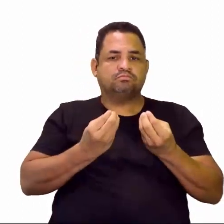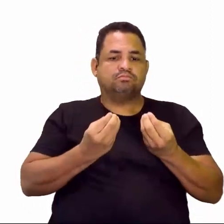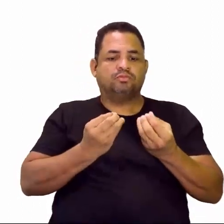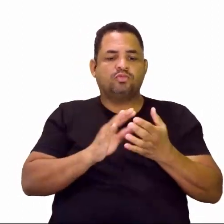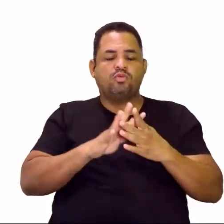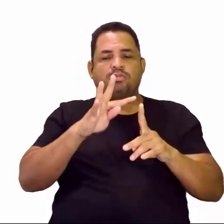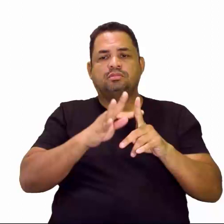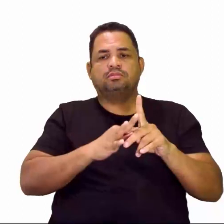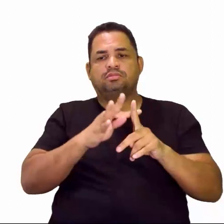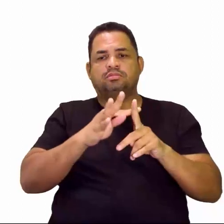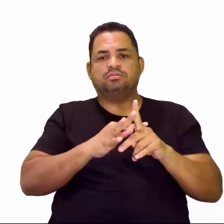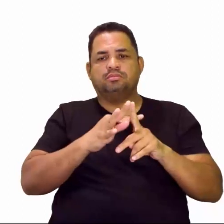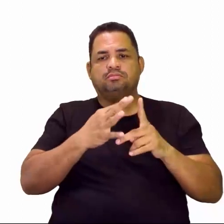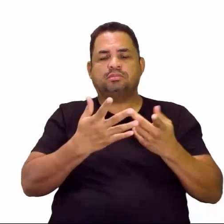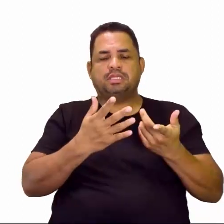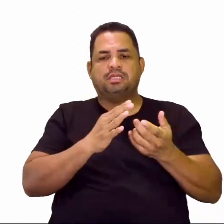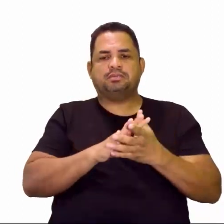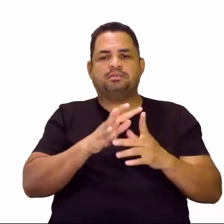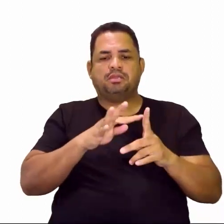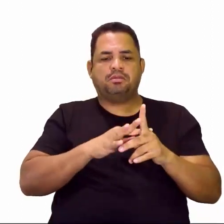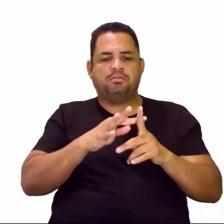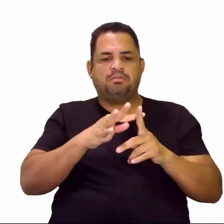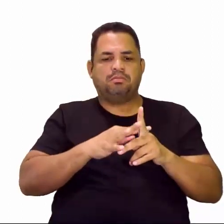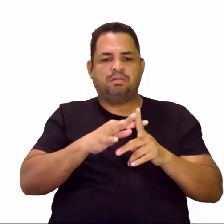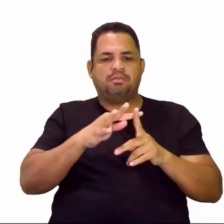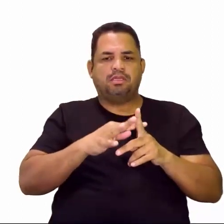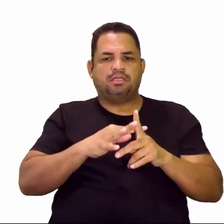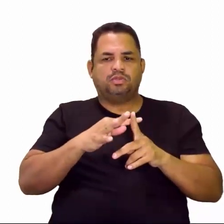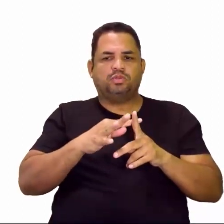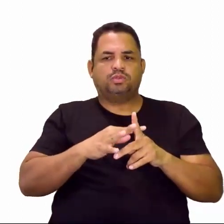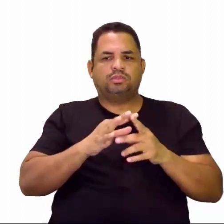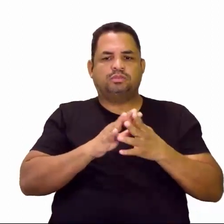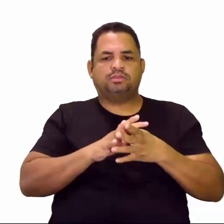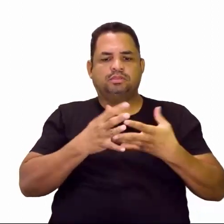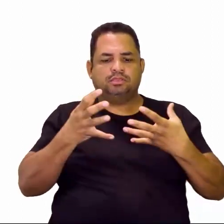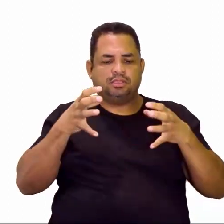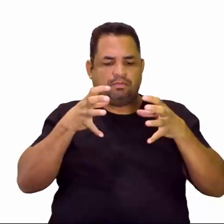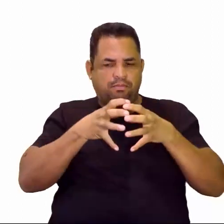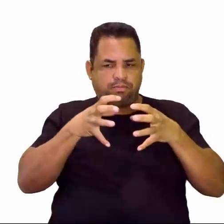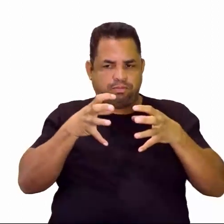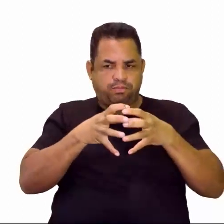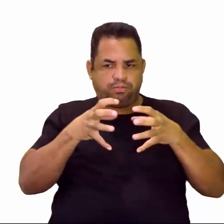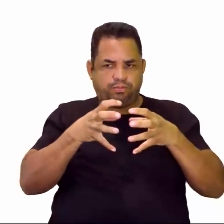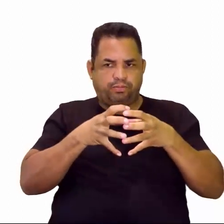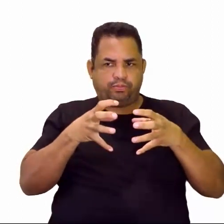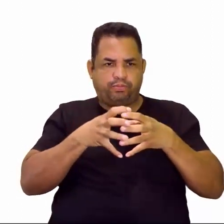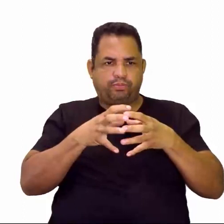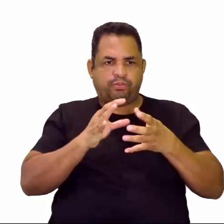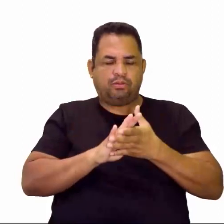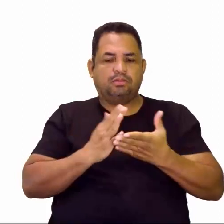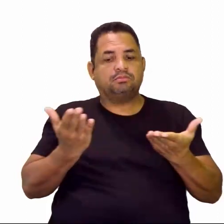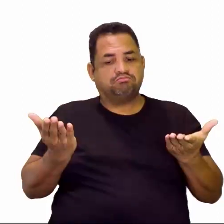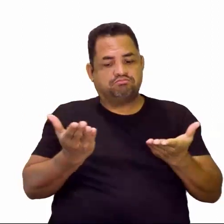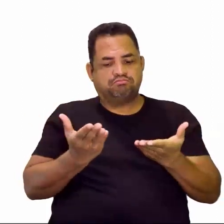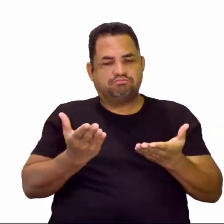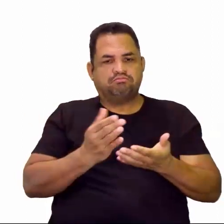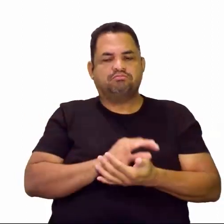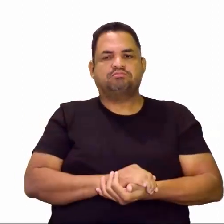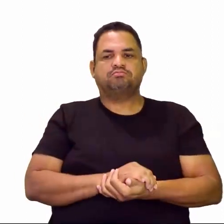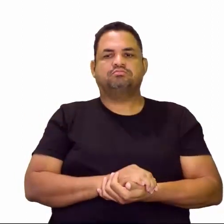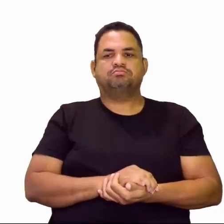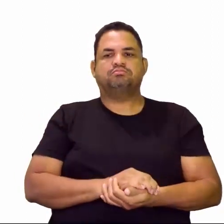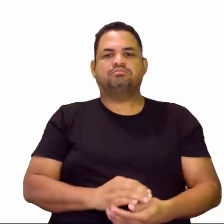depende das condições básicas de quem? Da temperatura e da pressão em que eles